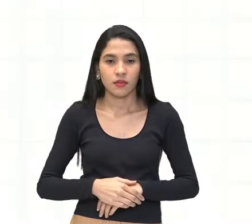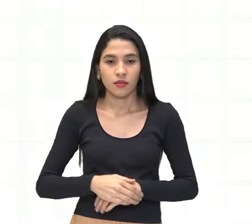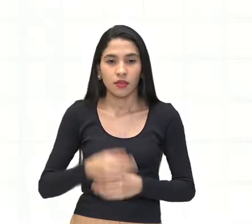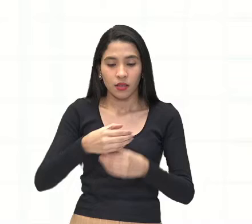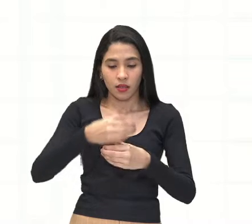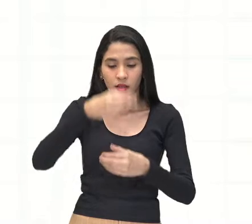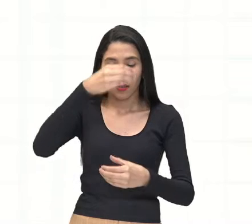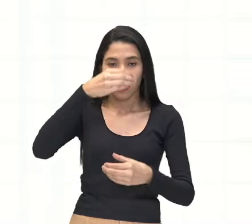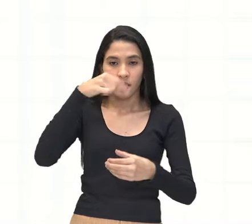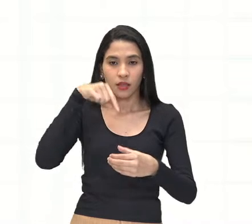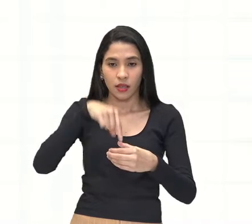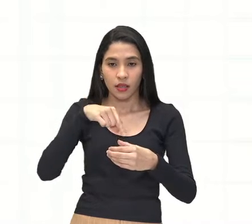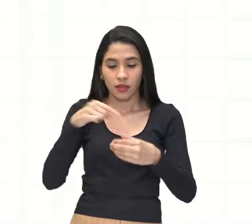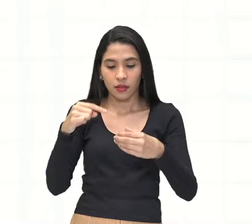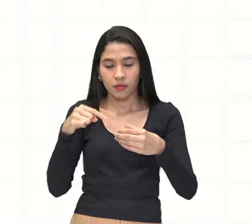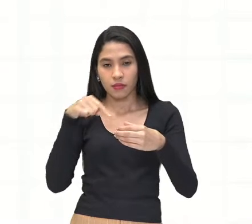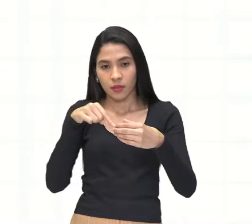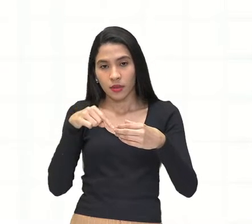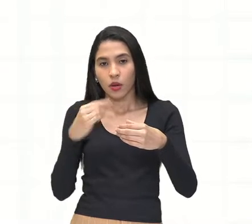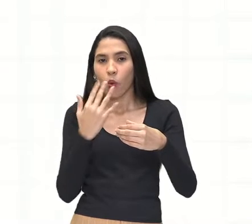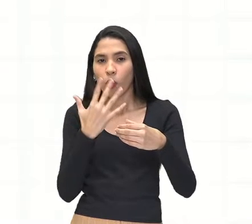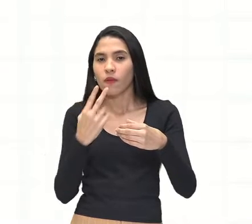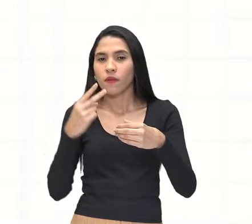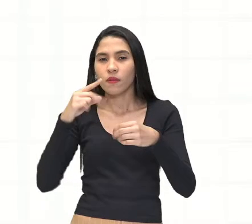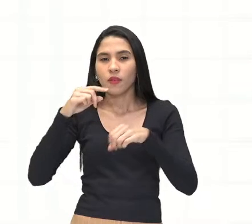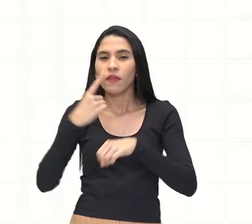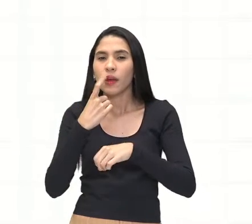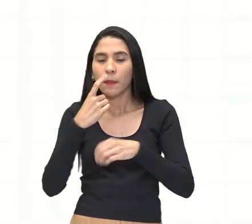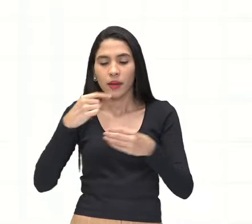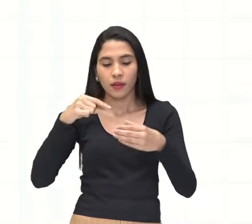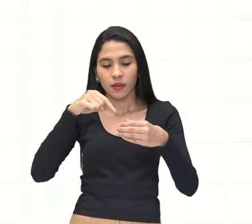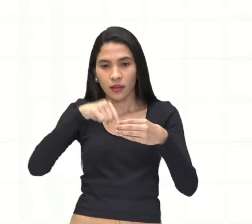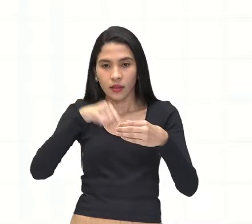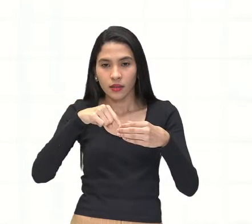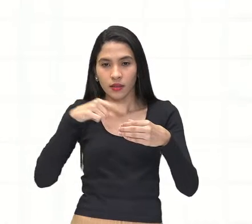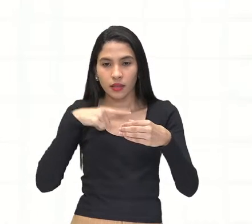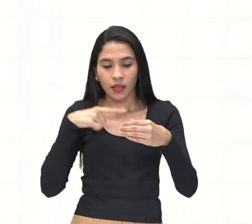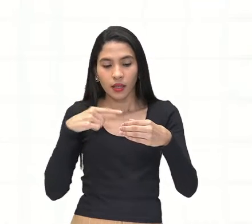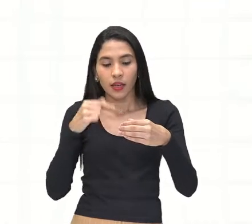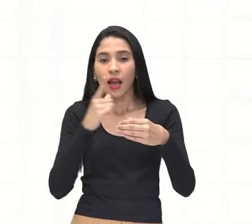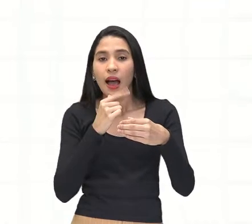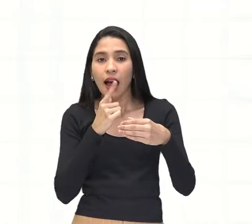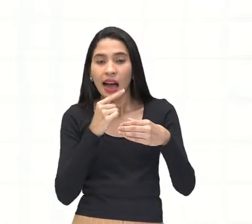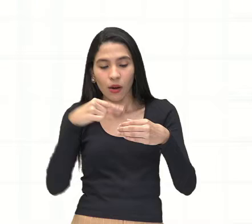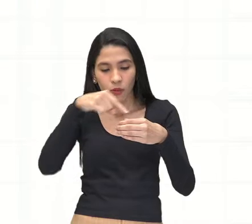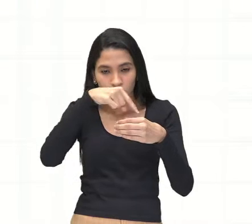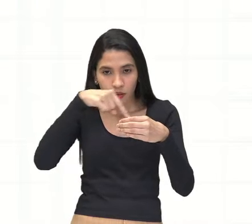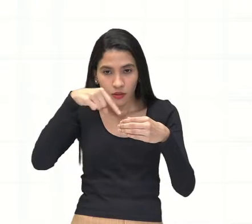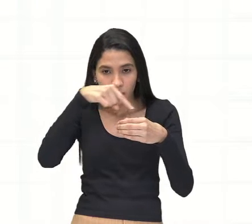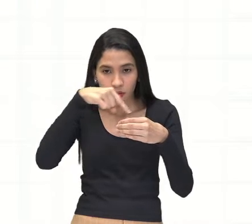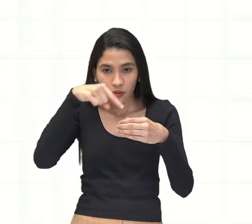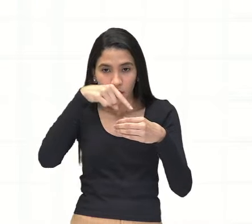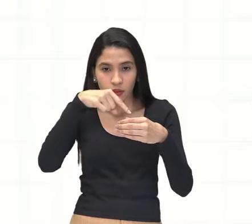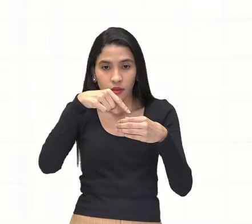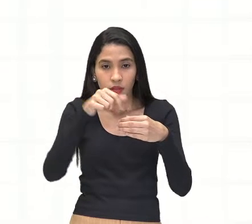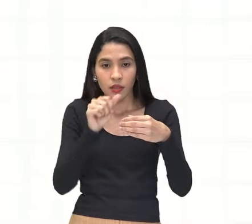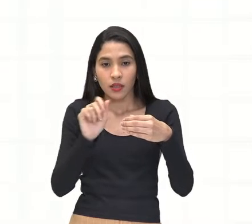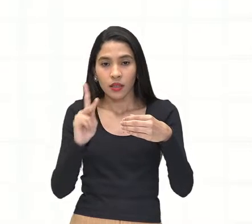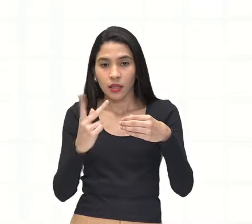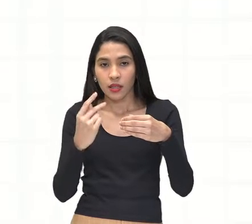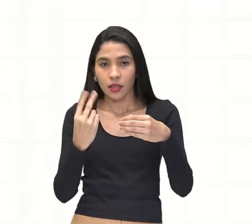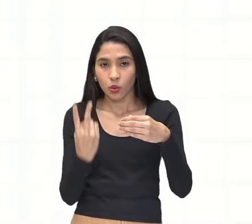a gente tem essa metade aqui que está ocupado por água, que eu representei aqui